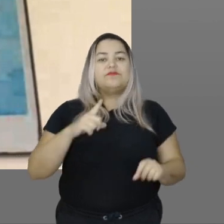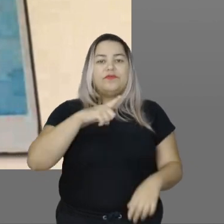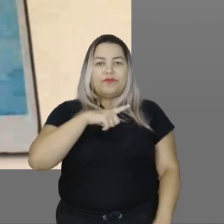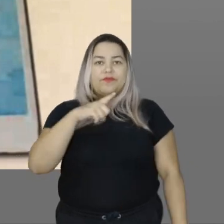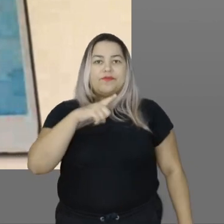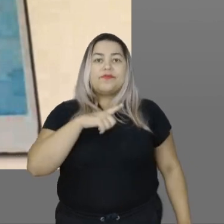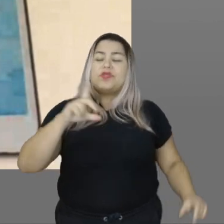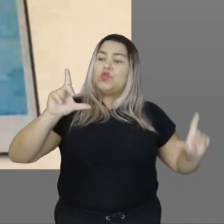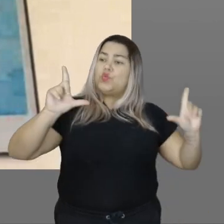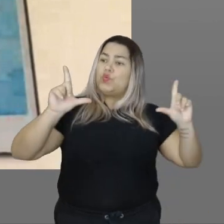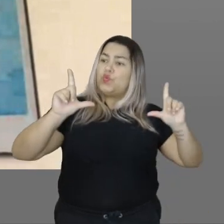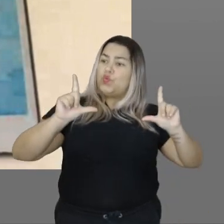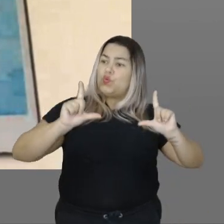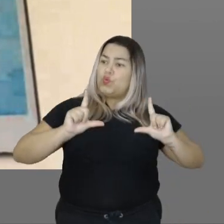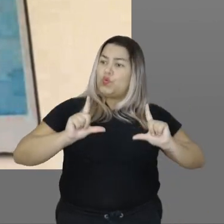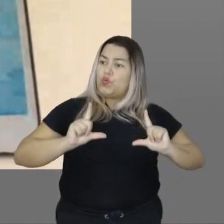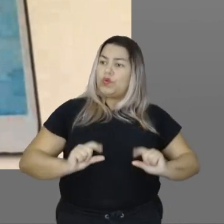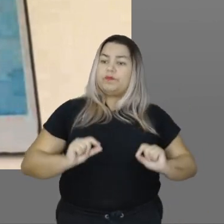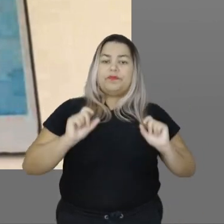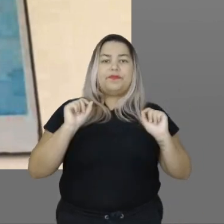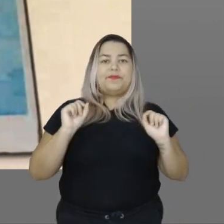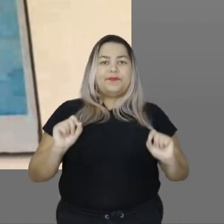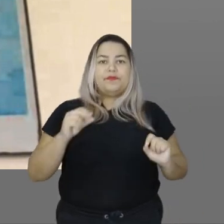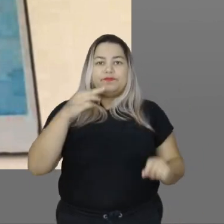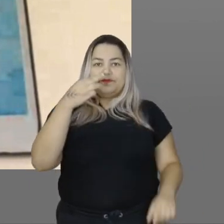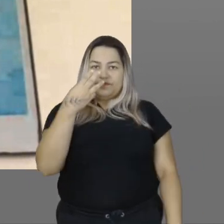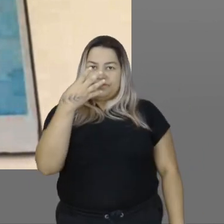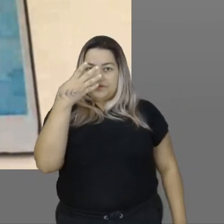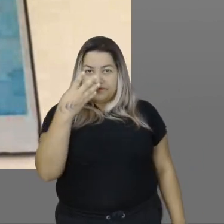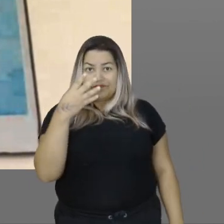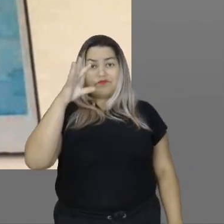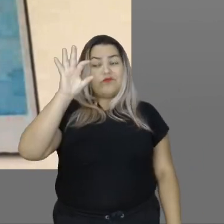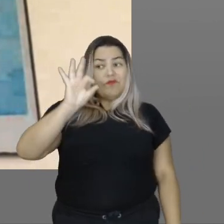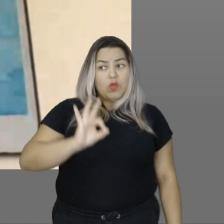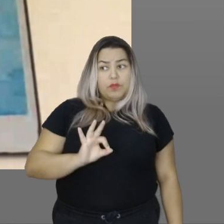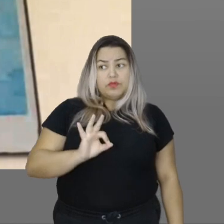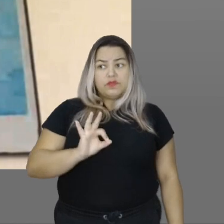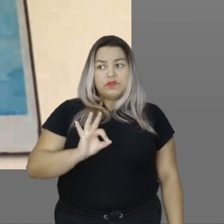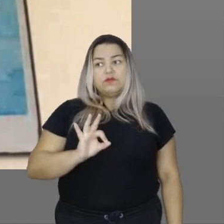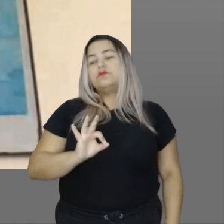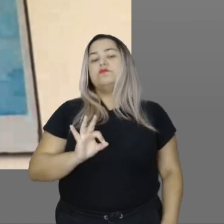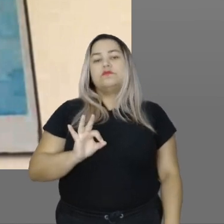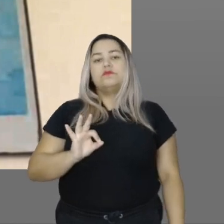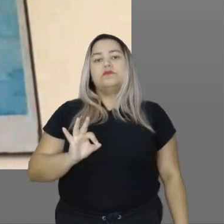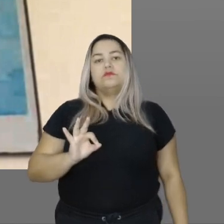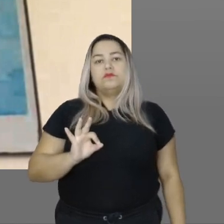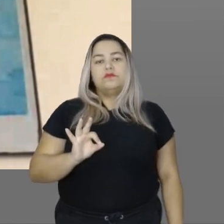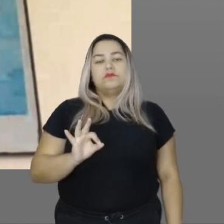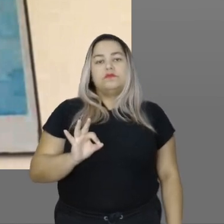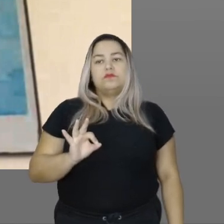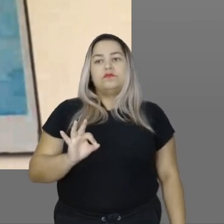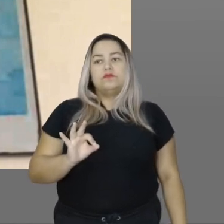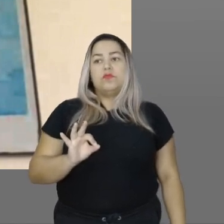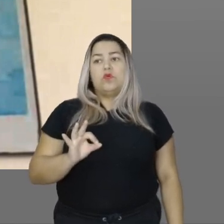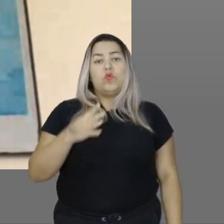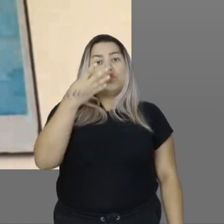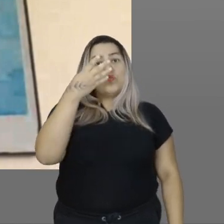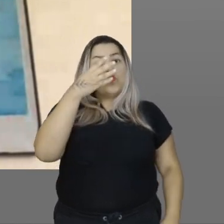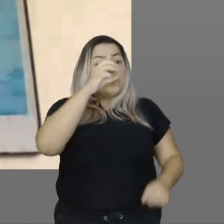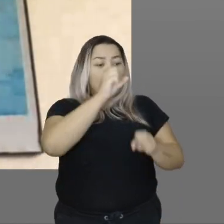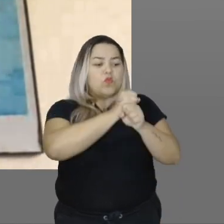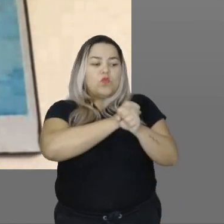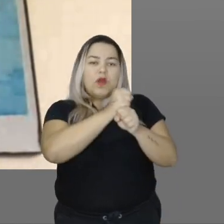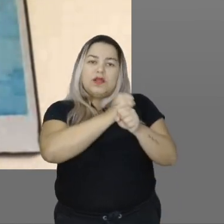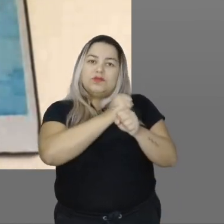sido reduzido em aproximadamente 34% durante os 4